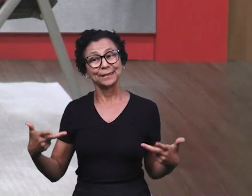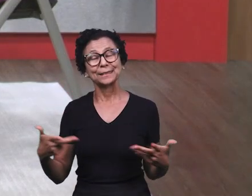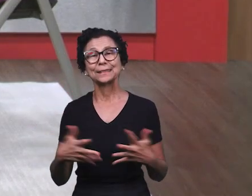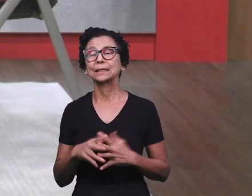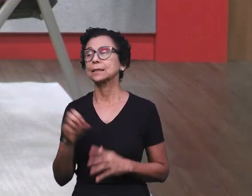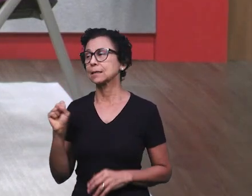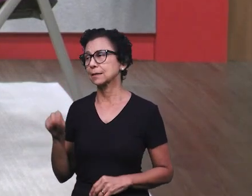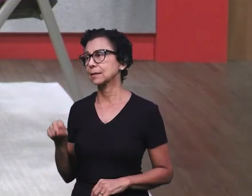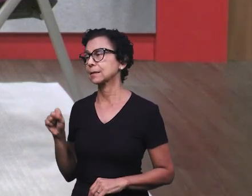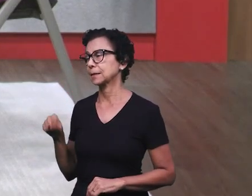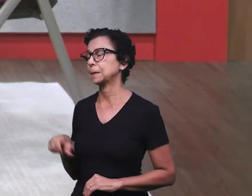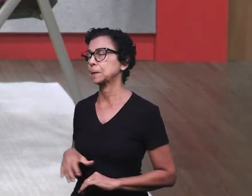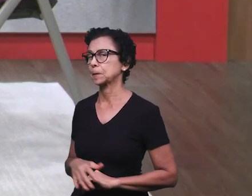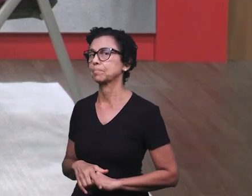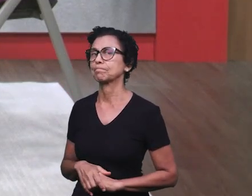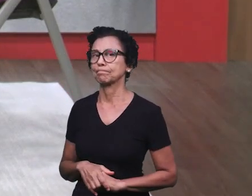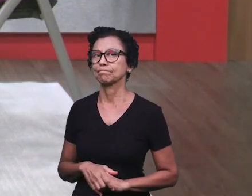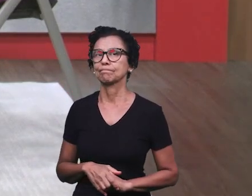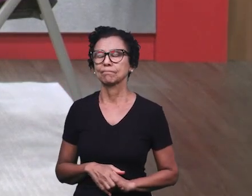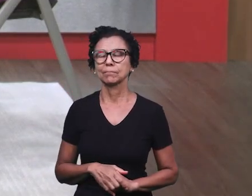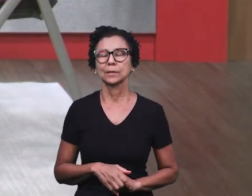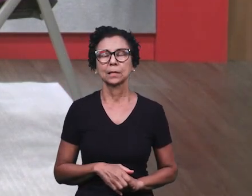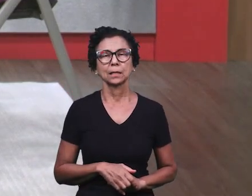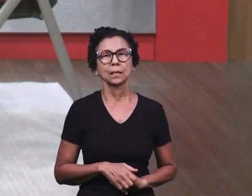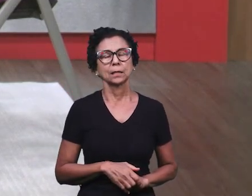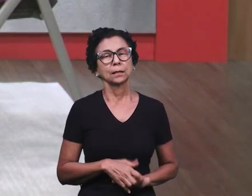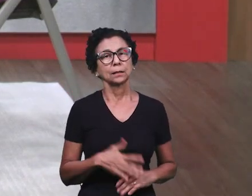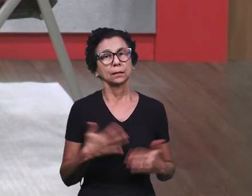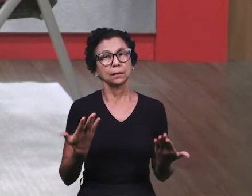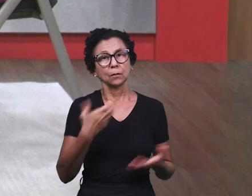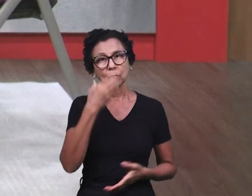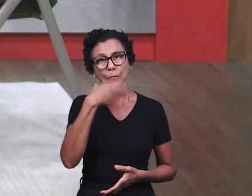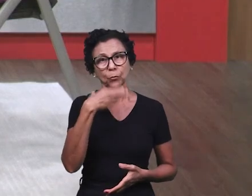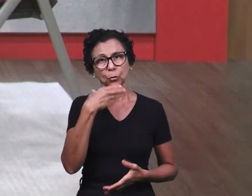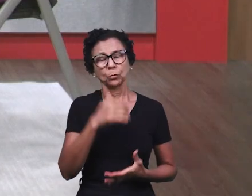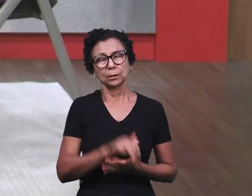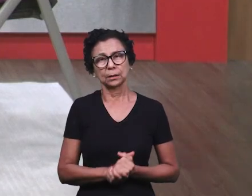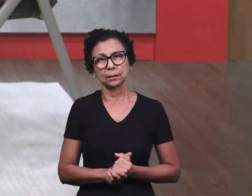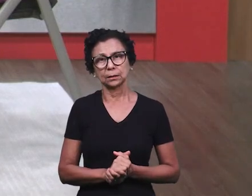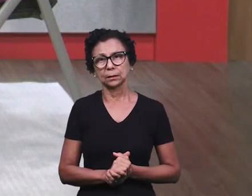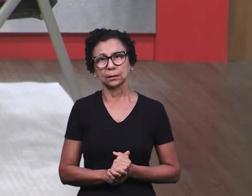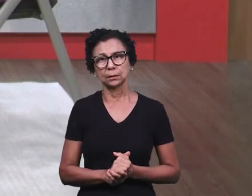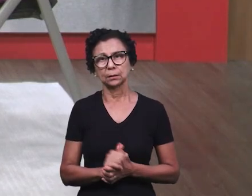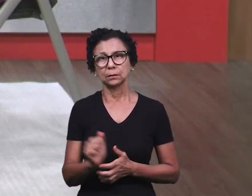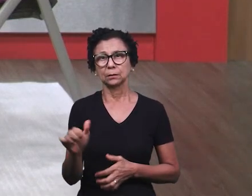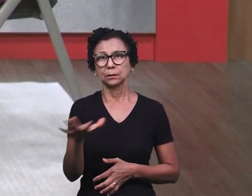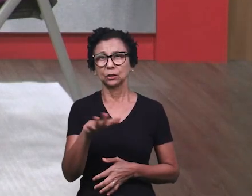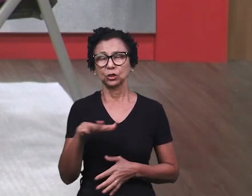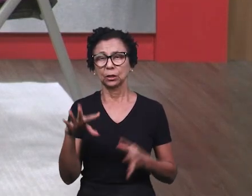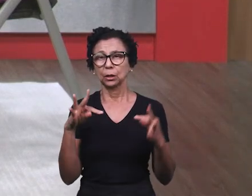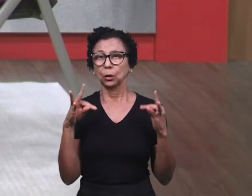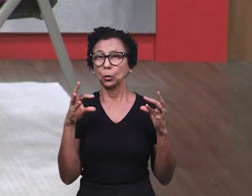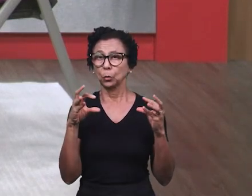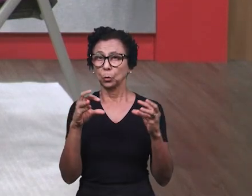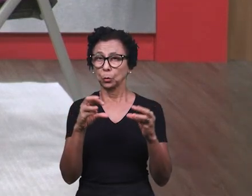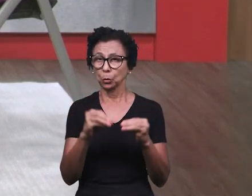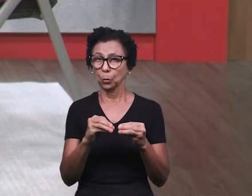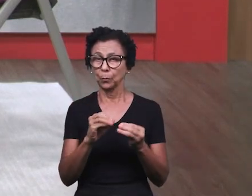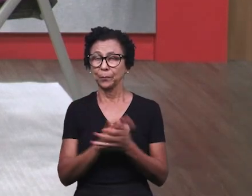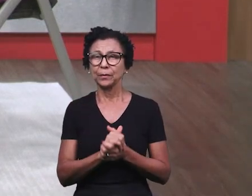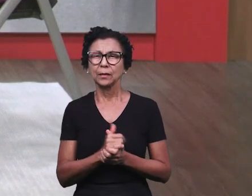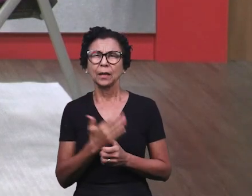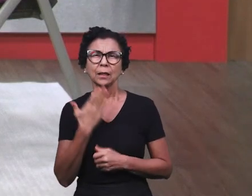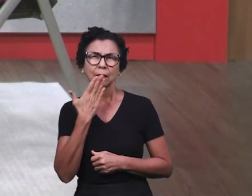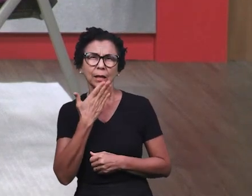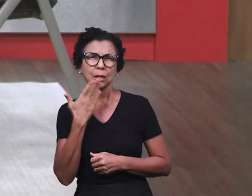tá? Nós sabemos que as frutas, de maneira geral, elas têm um alto teor de frutose, que é